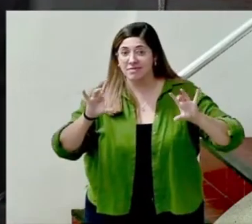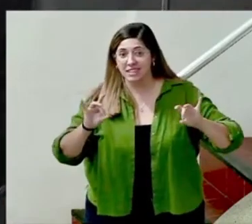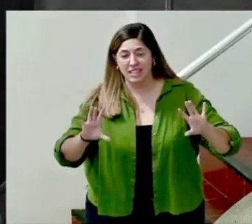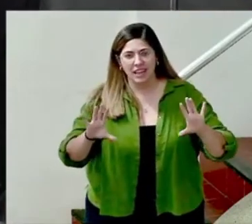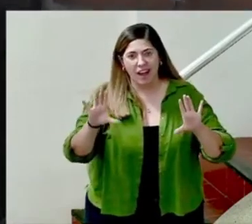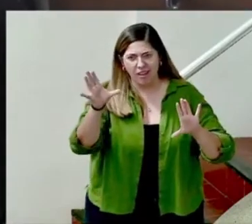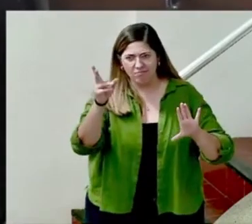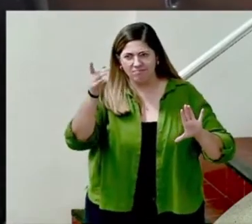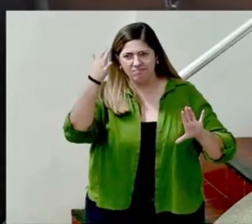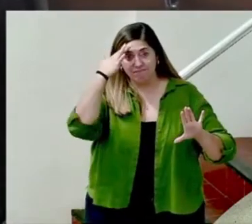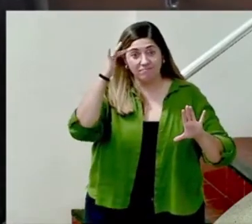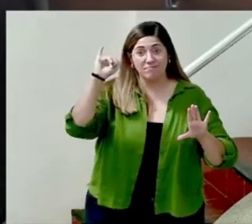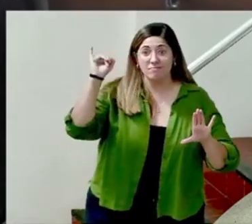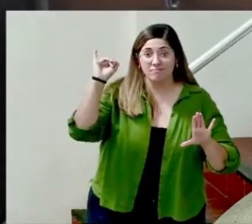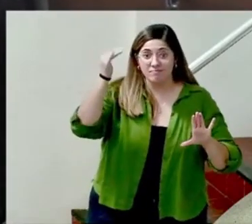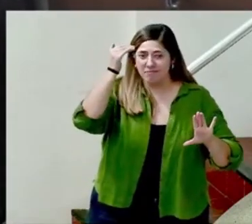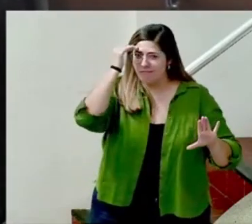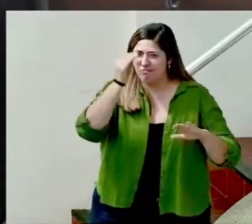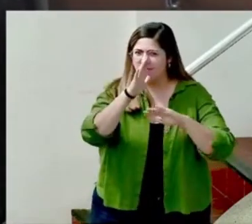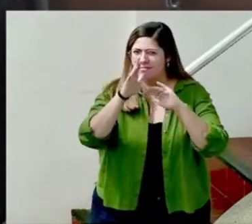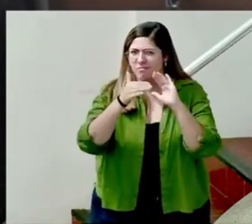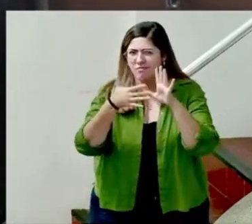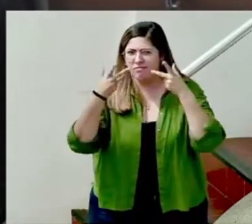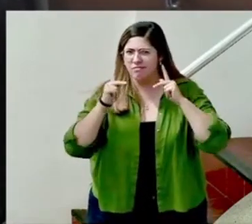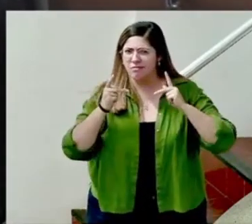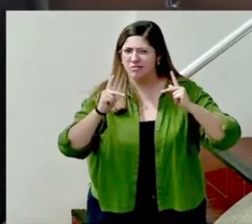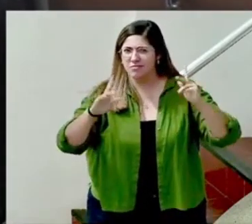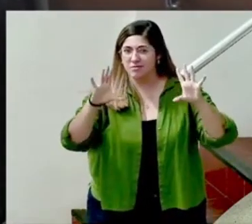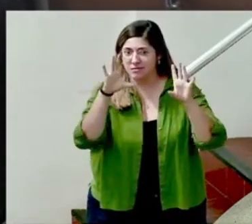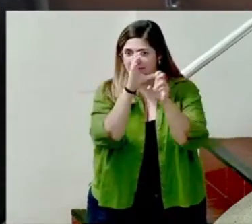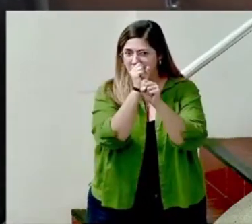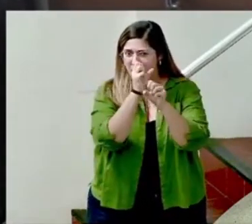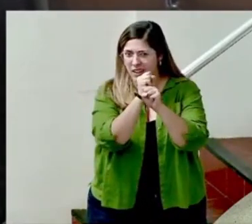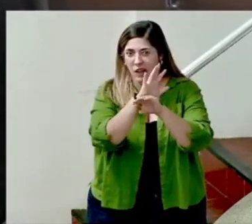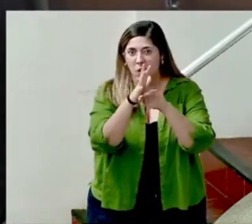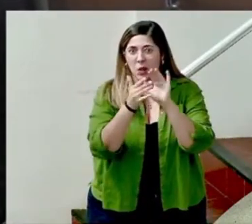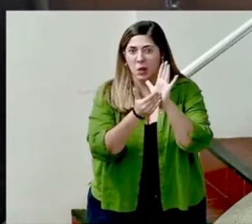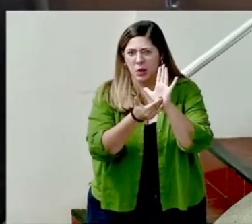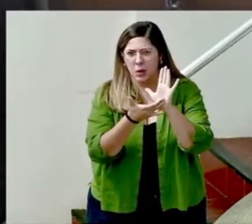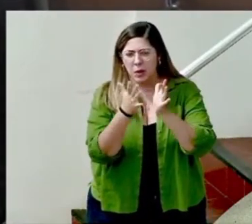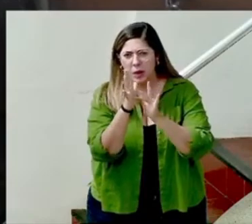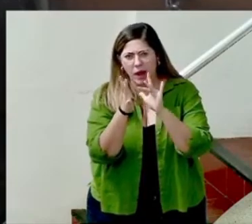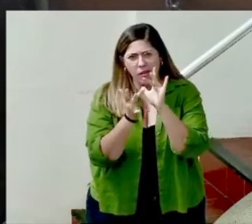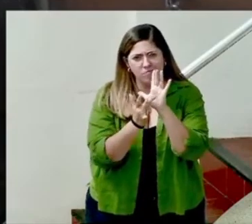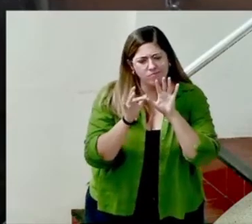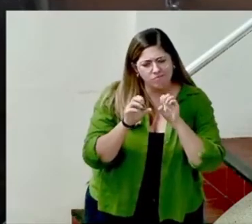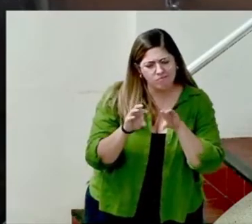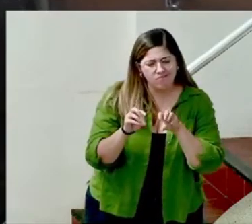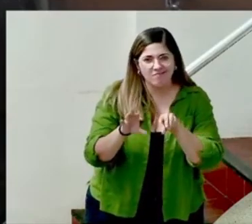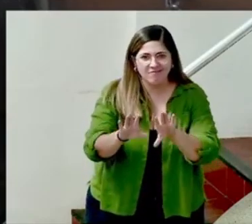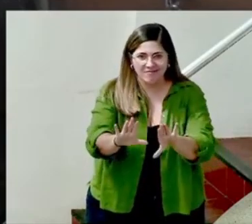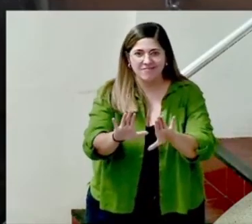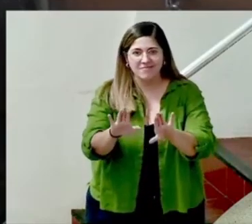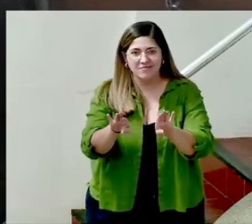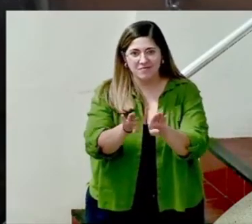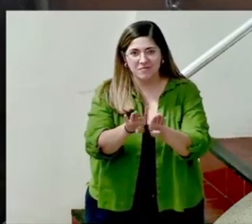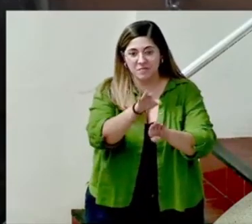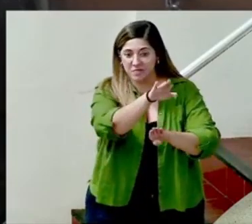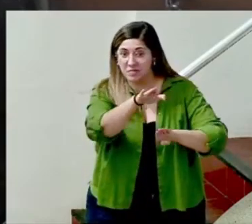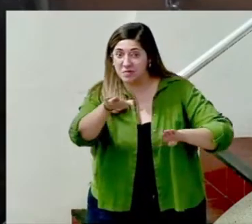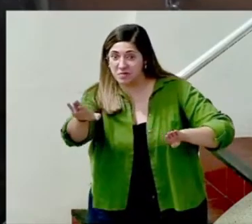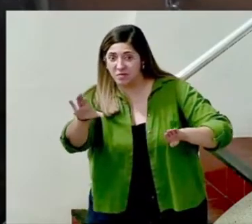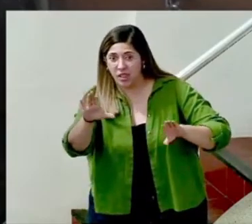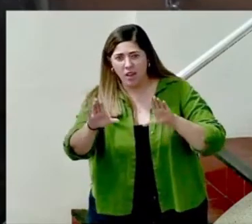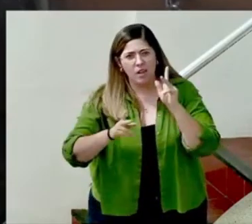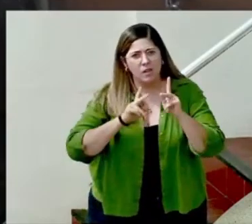vai, de uma certa forma, tocar no ensino de Cristo a respeito de óleos